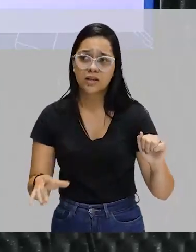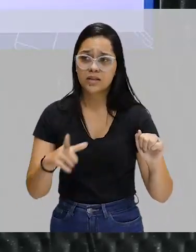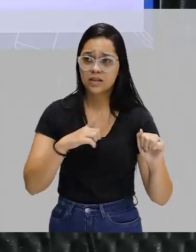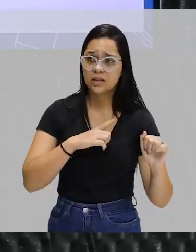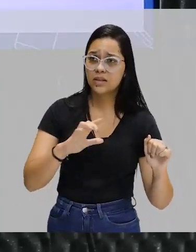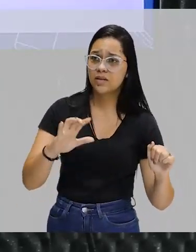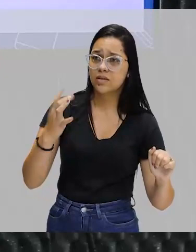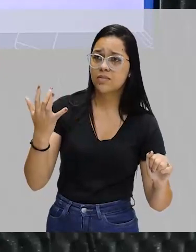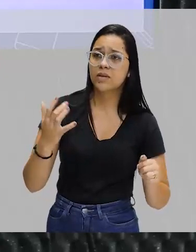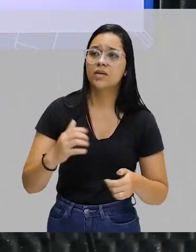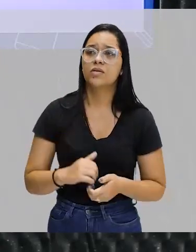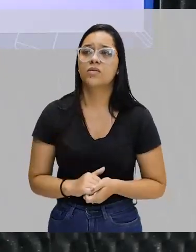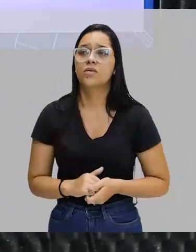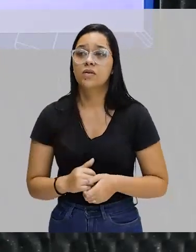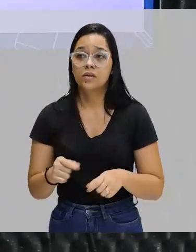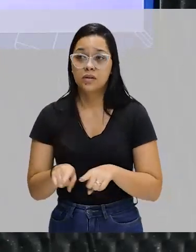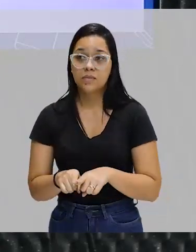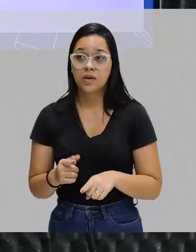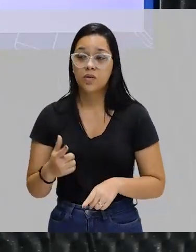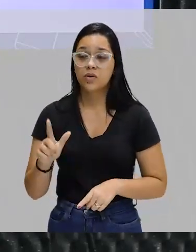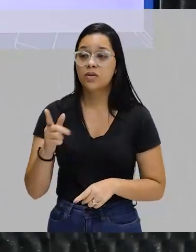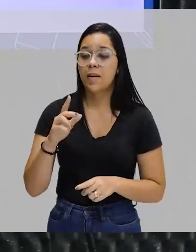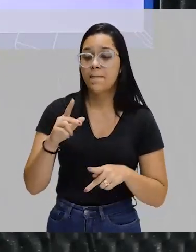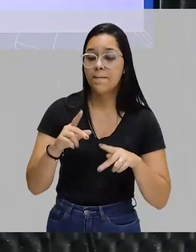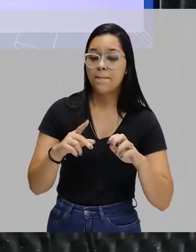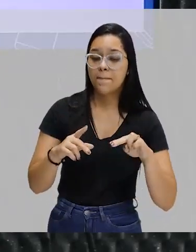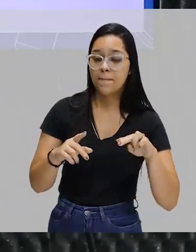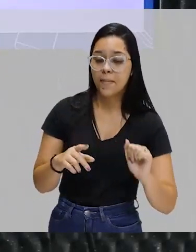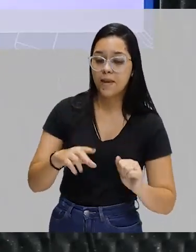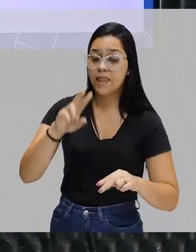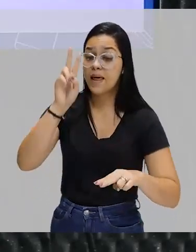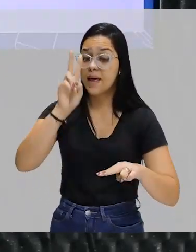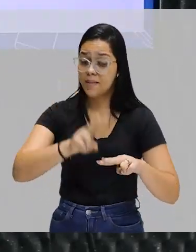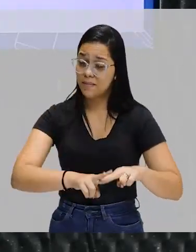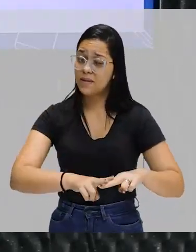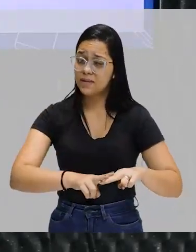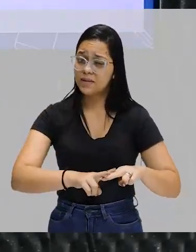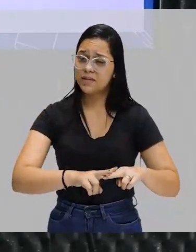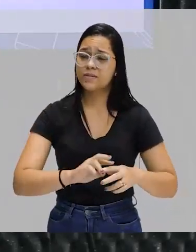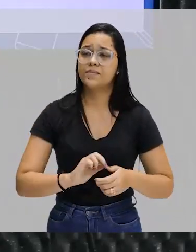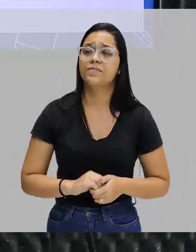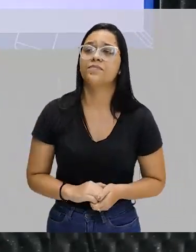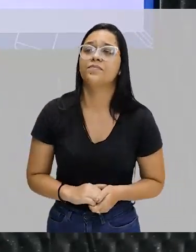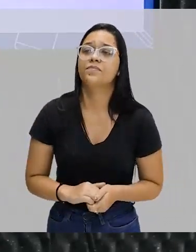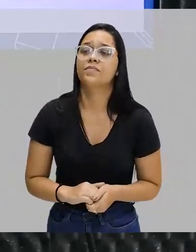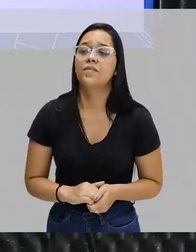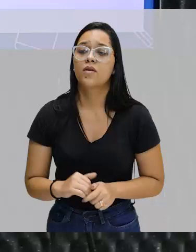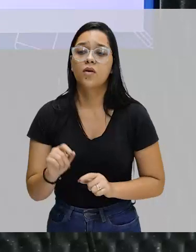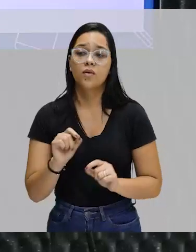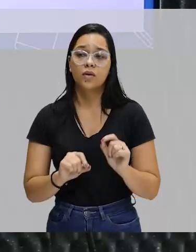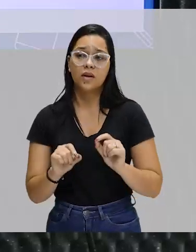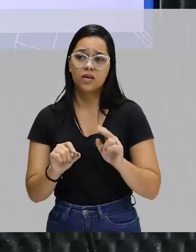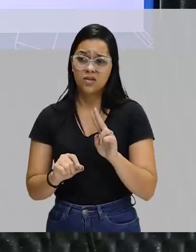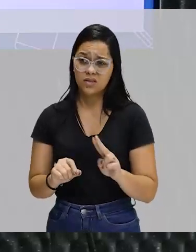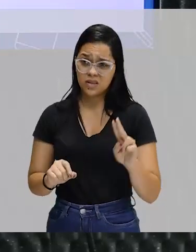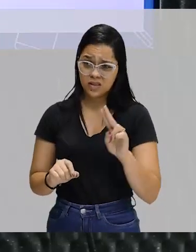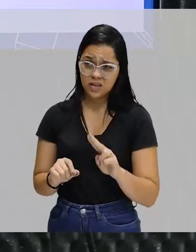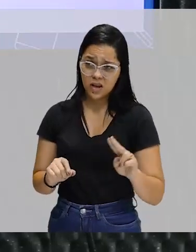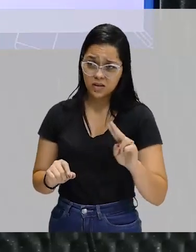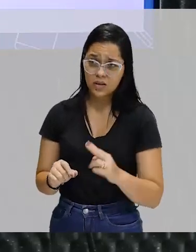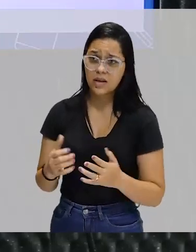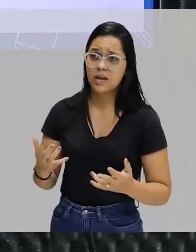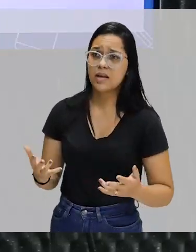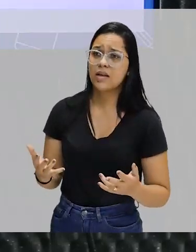essa situação. E a outra, ele diz pena de 1 a 12 anos de detenção. Nesse caso, ela foi utilizada no